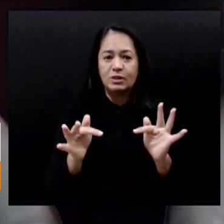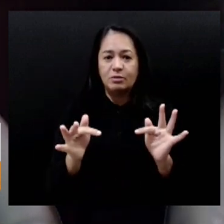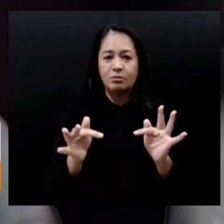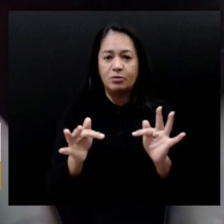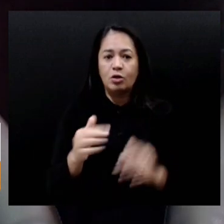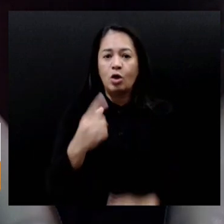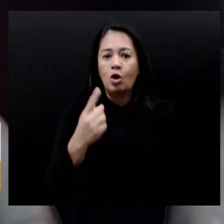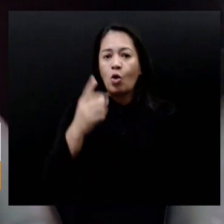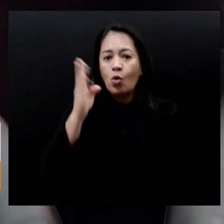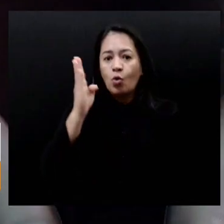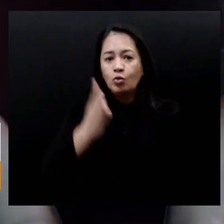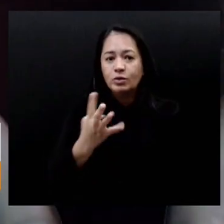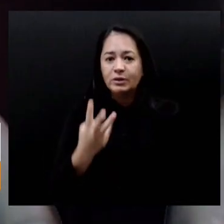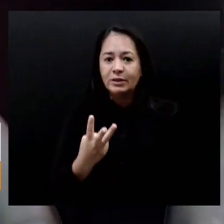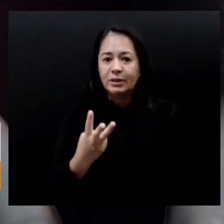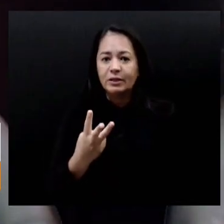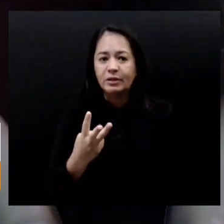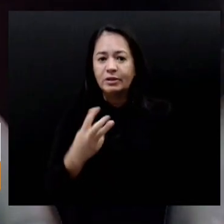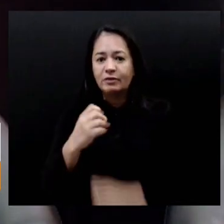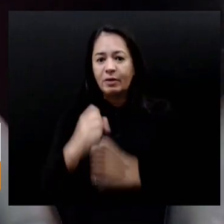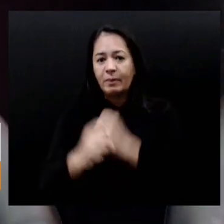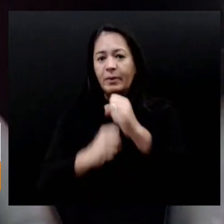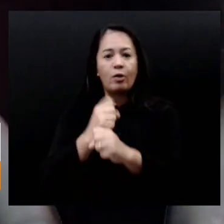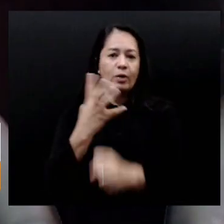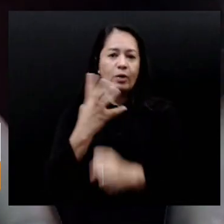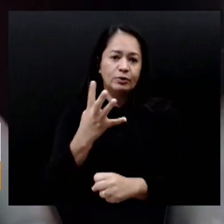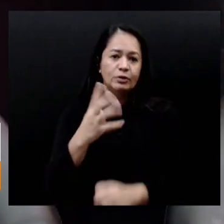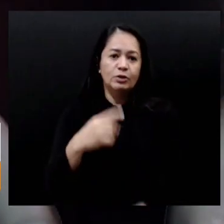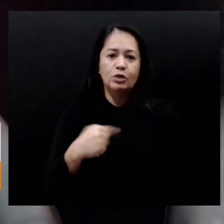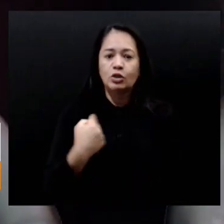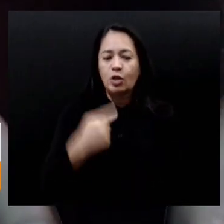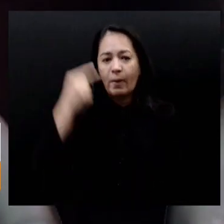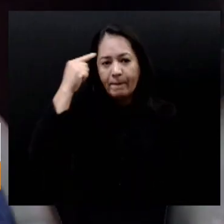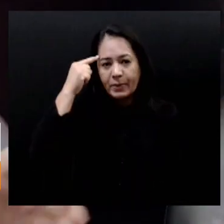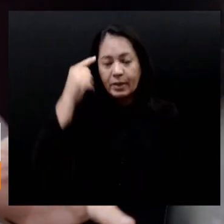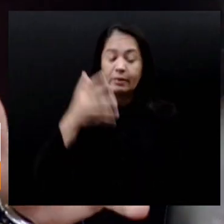anos uma pena. Uhum. Então a gente pensa que homicídio a pena é alta, depende da situação.